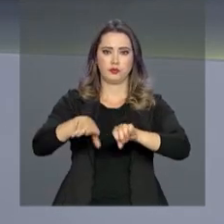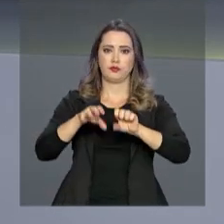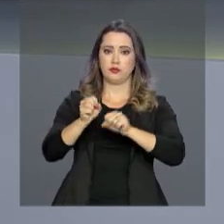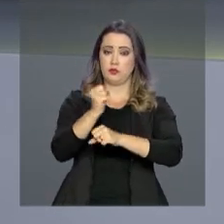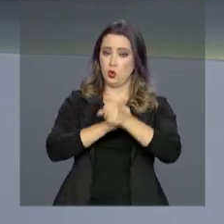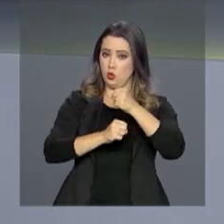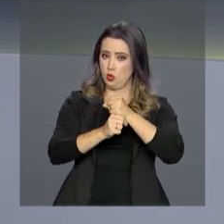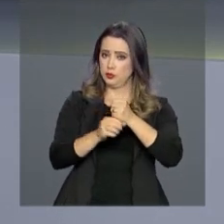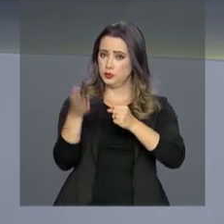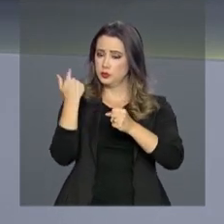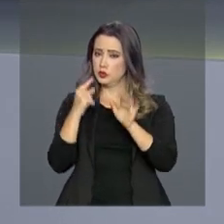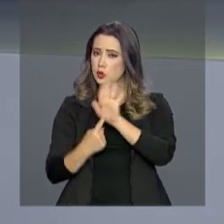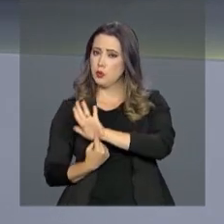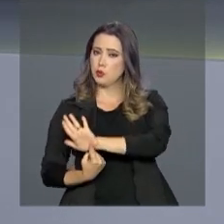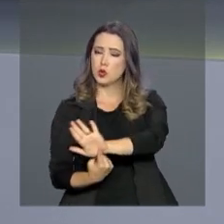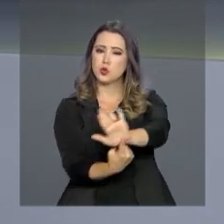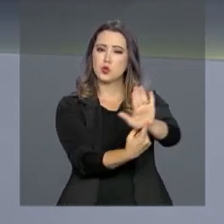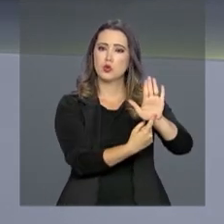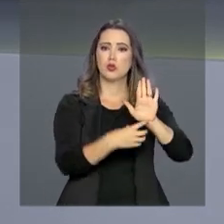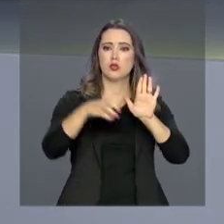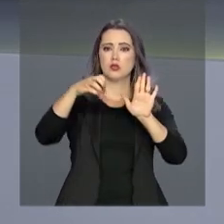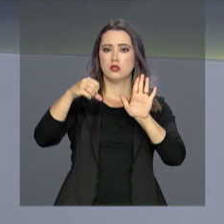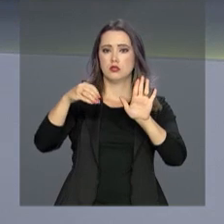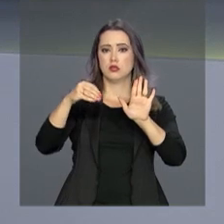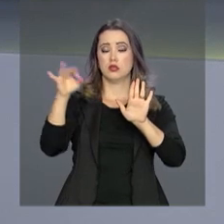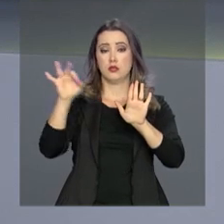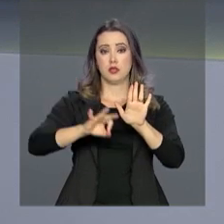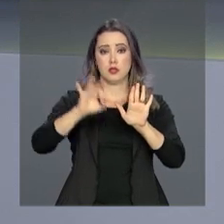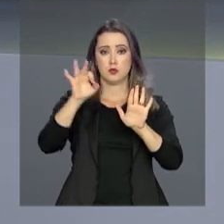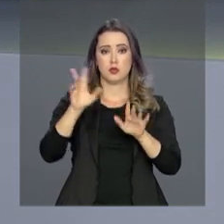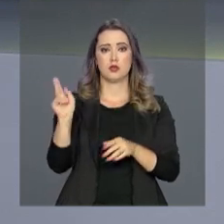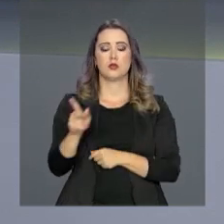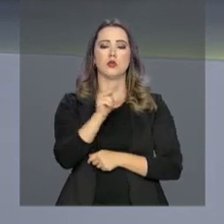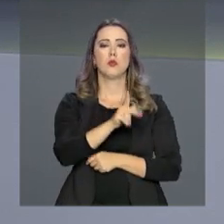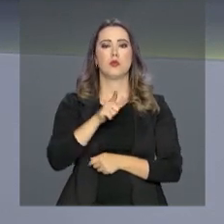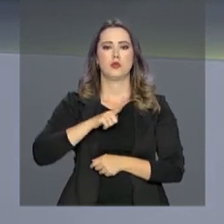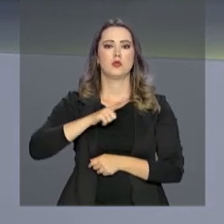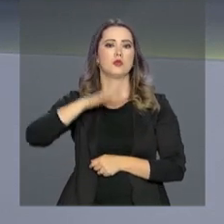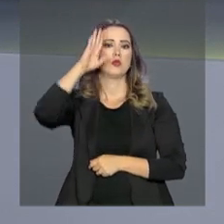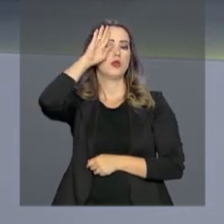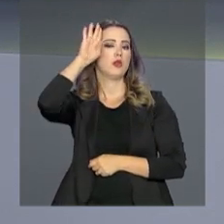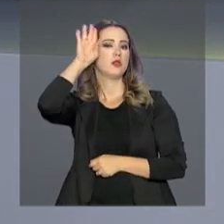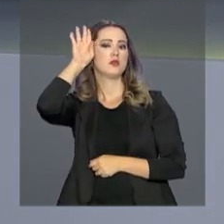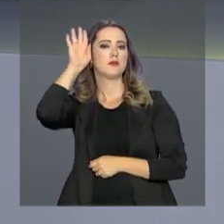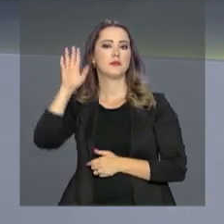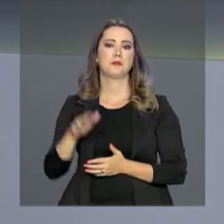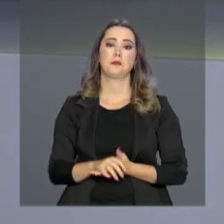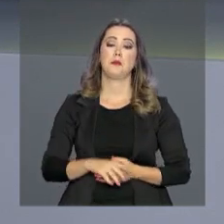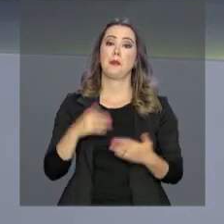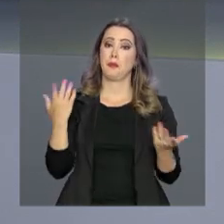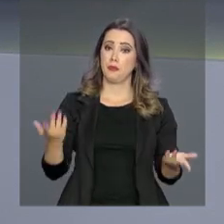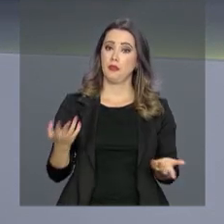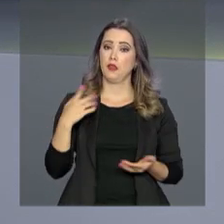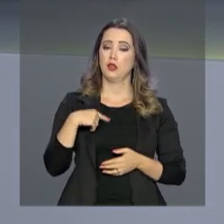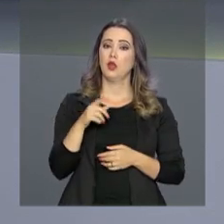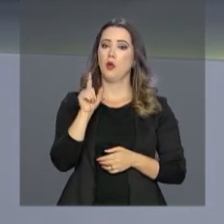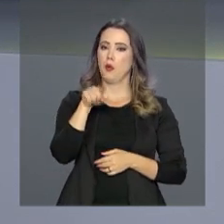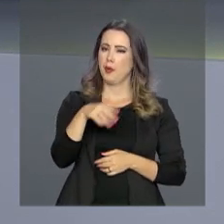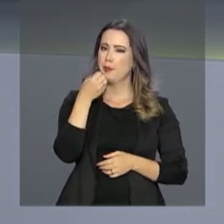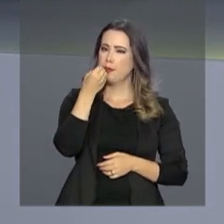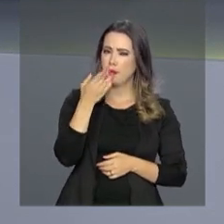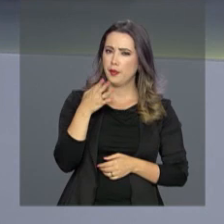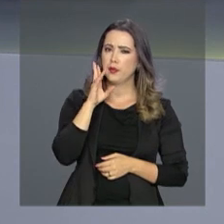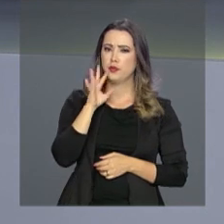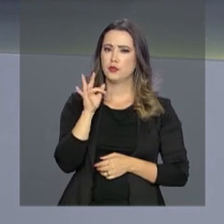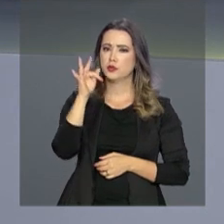mostrou que mais de 90% dos professores da educação básica têm curso superior no brasil o resultado abre boas perspectivas